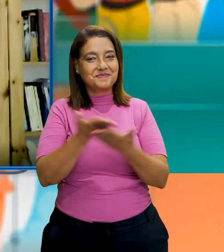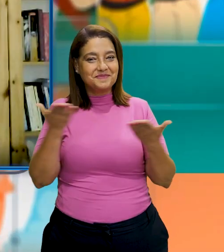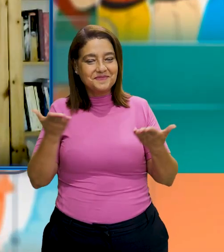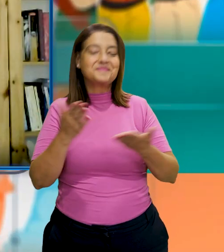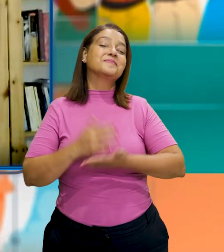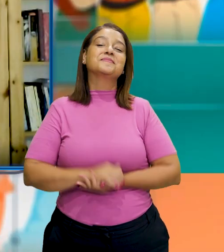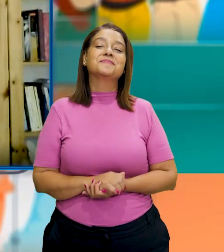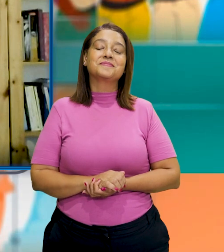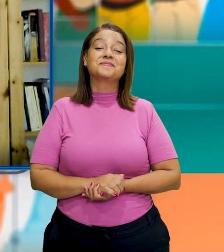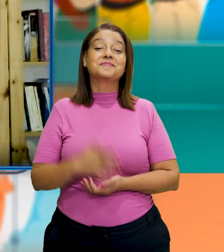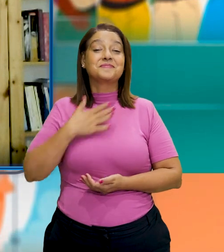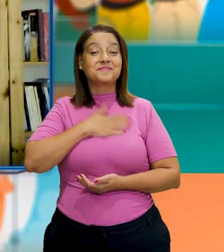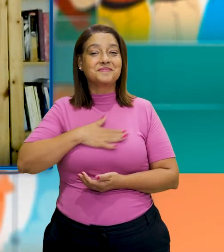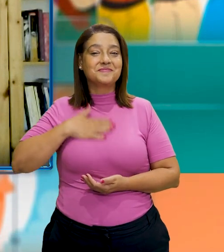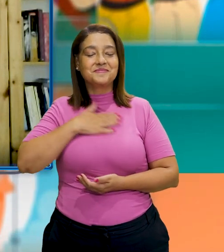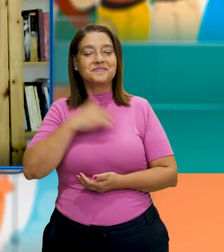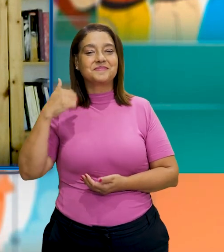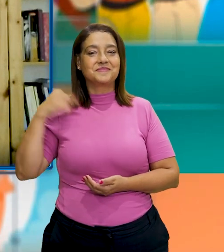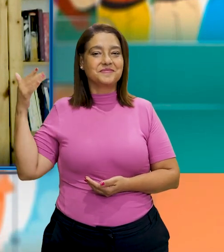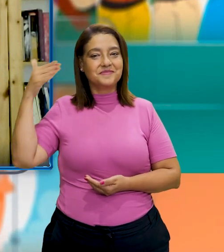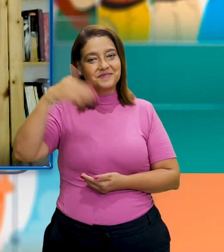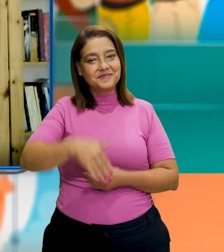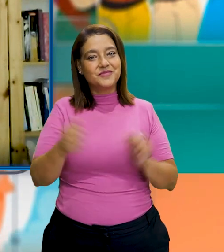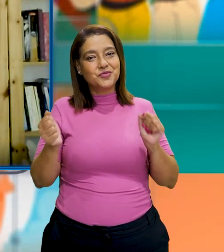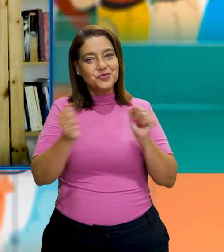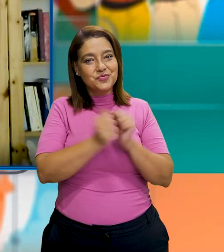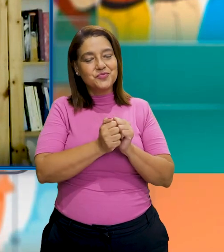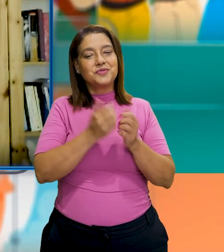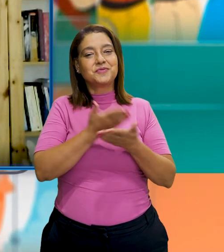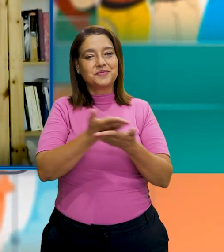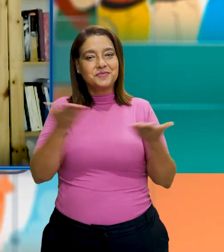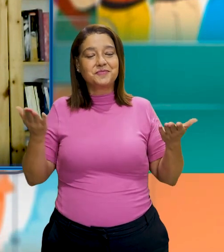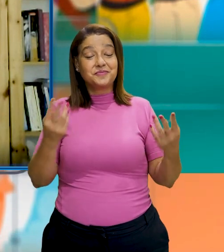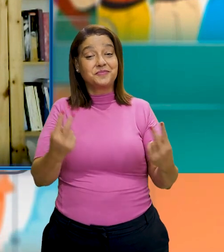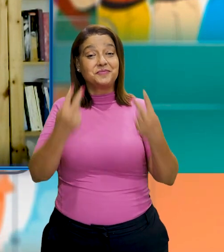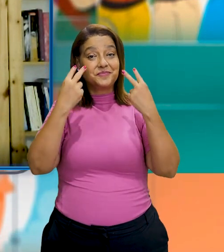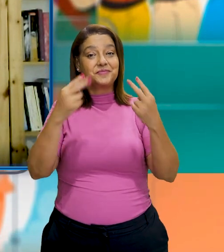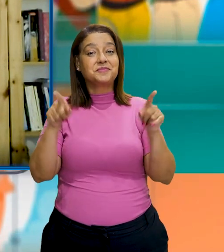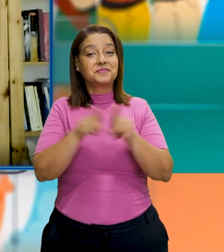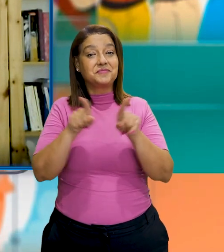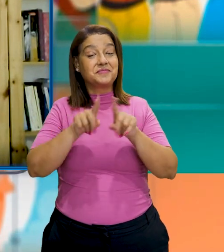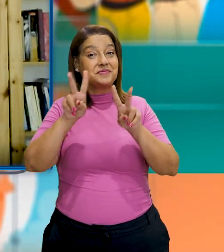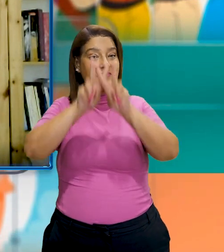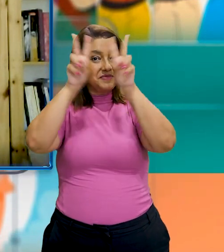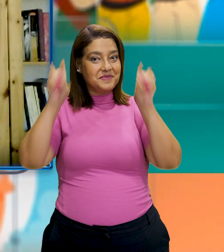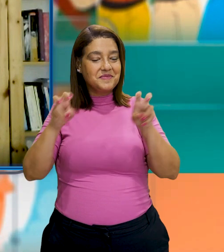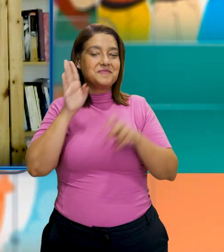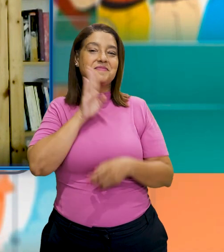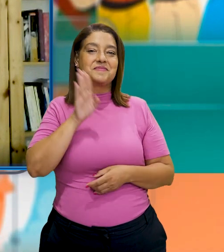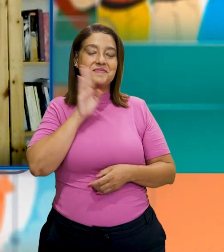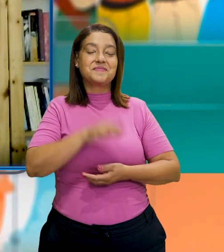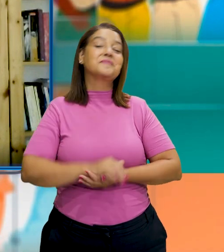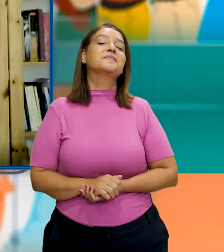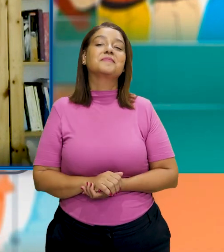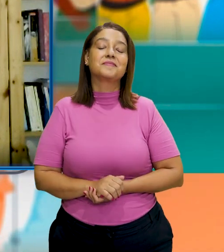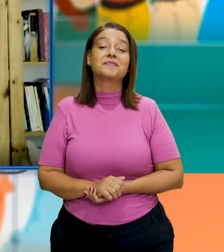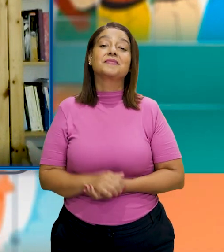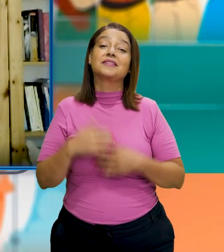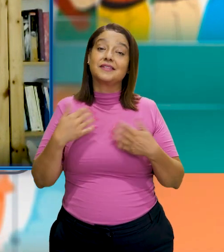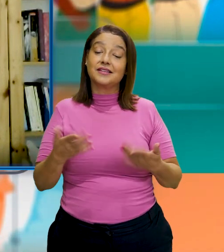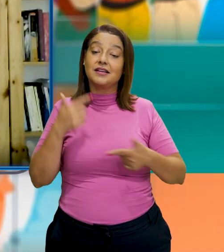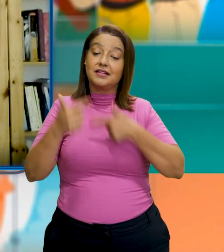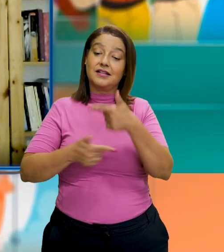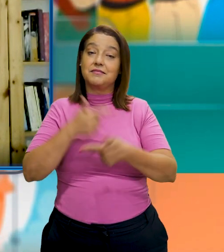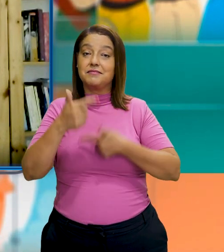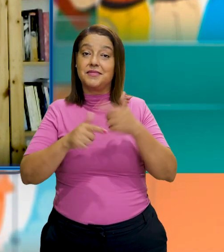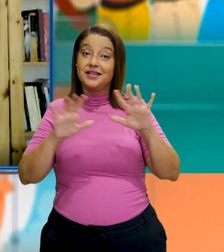com você? Uma alegria enorme estar aqui com você, com a sua audiência, dialogando sobre esse tema tão bacana. Então, olha só, trabalho